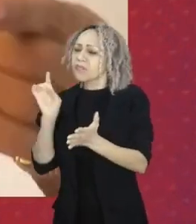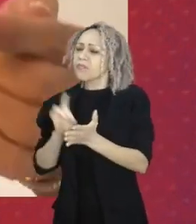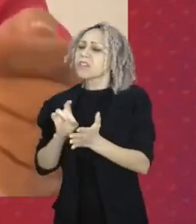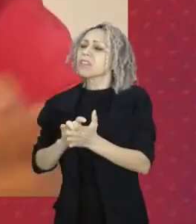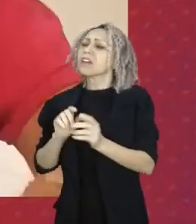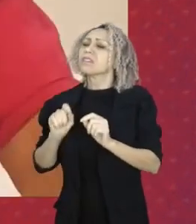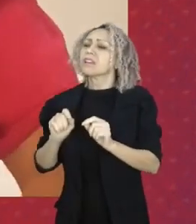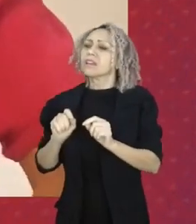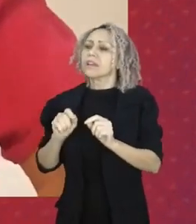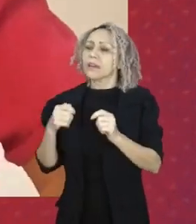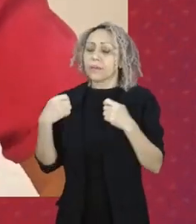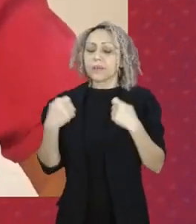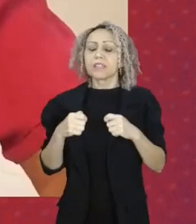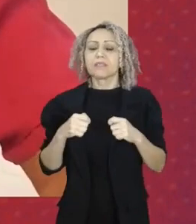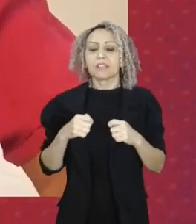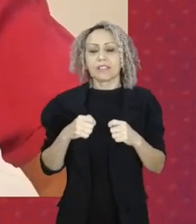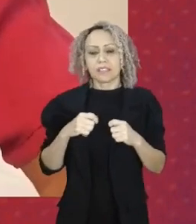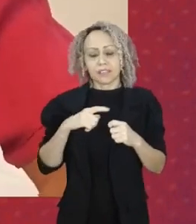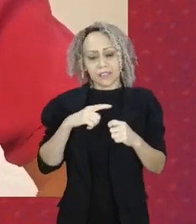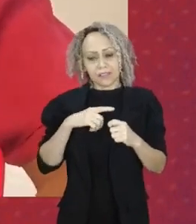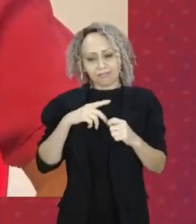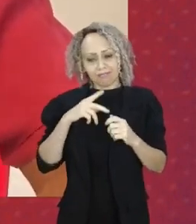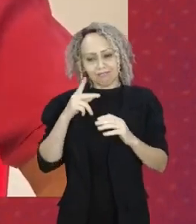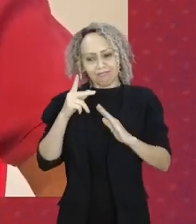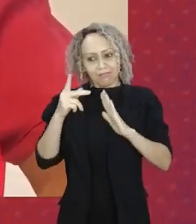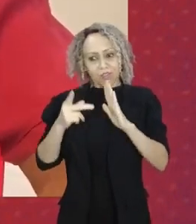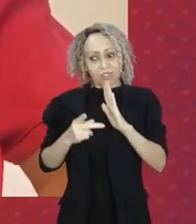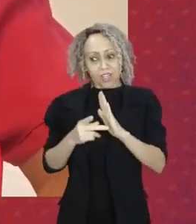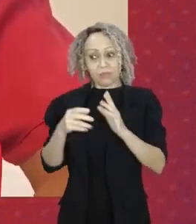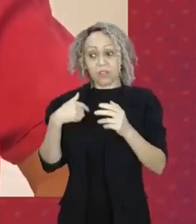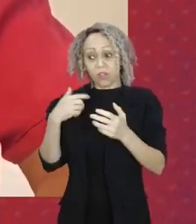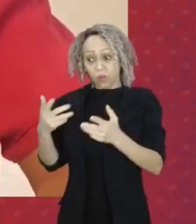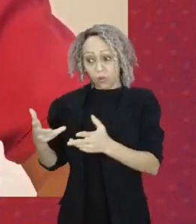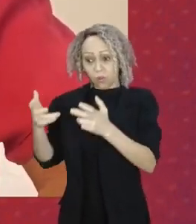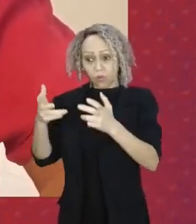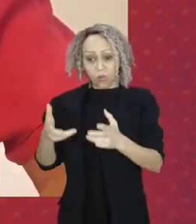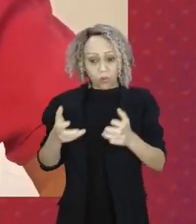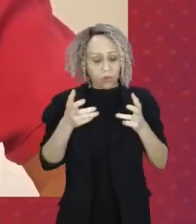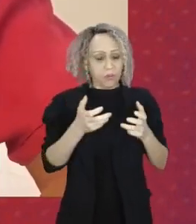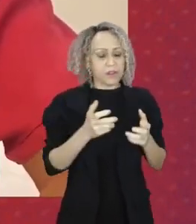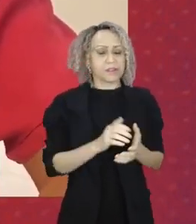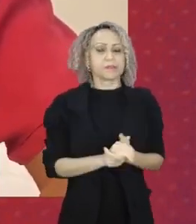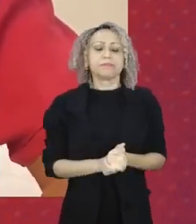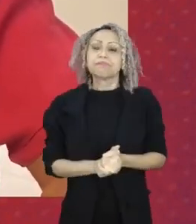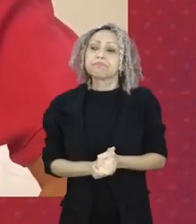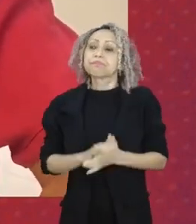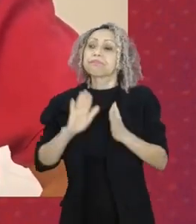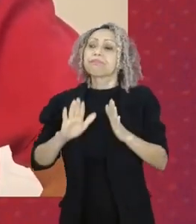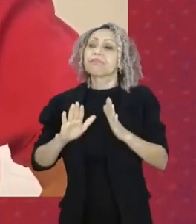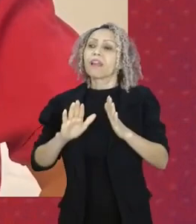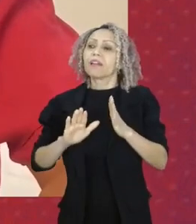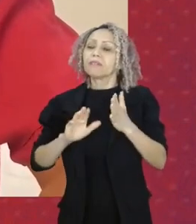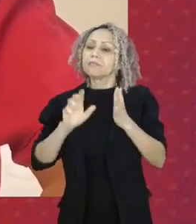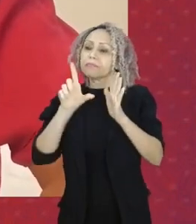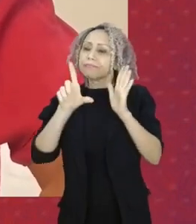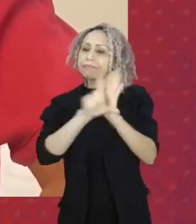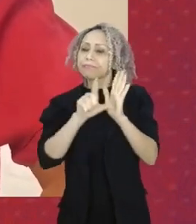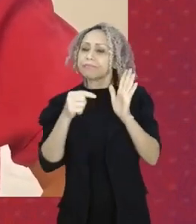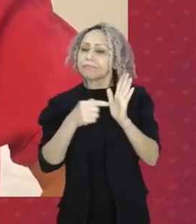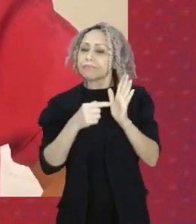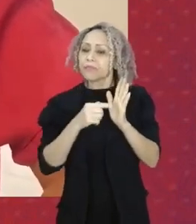gente poder reclamar o direito. Então, em termos de legislação para as pessoas